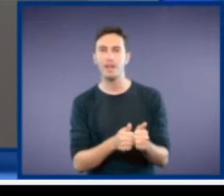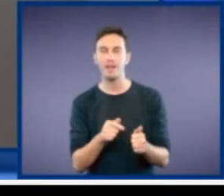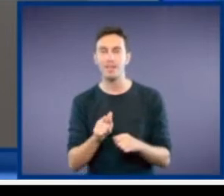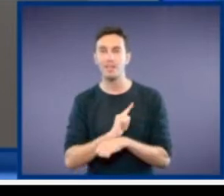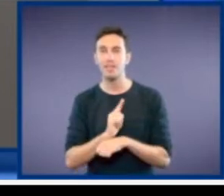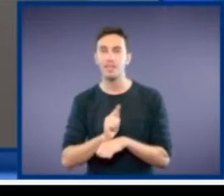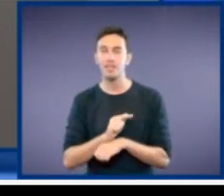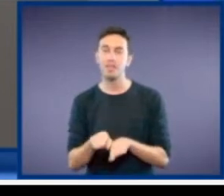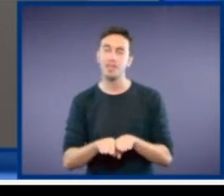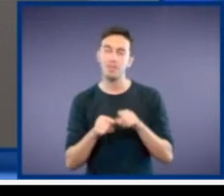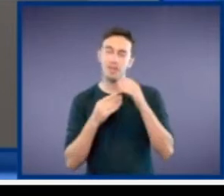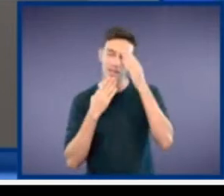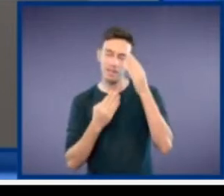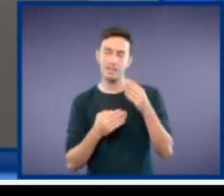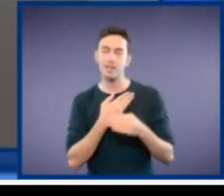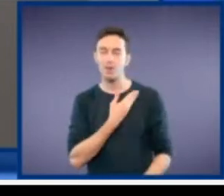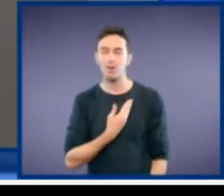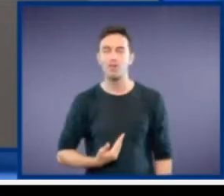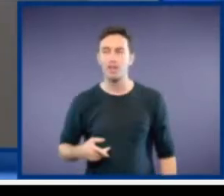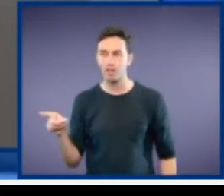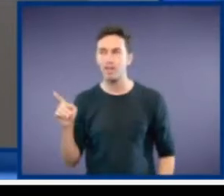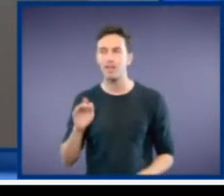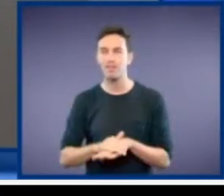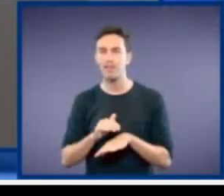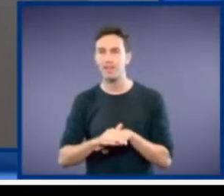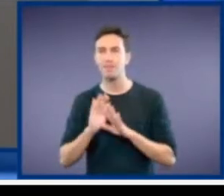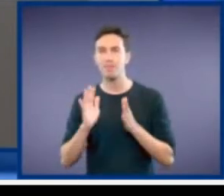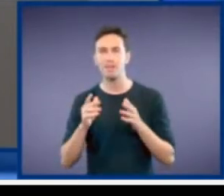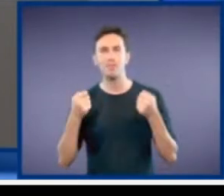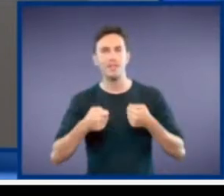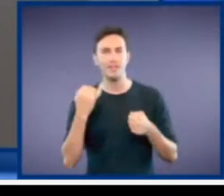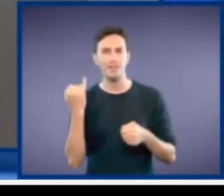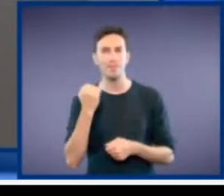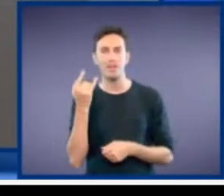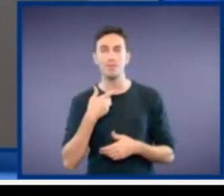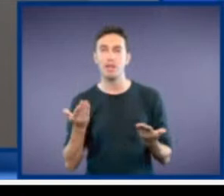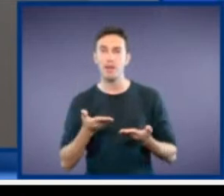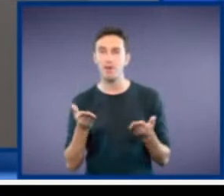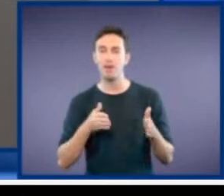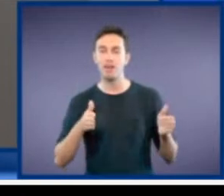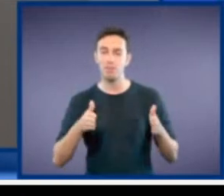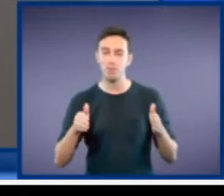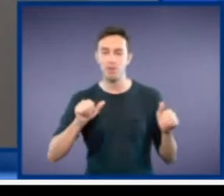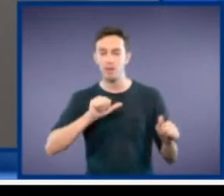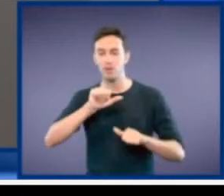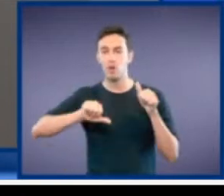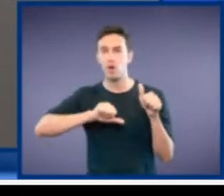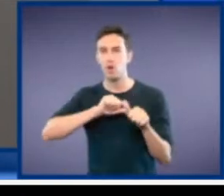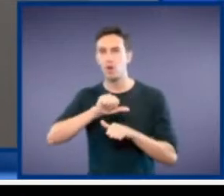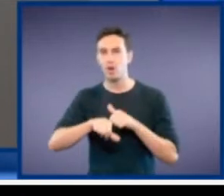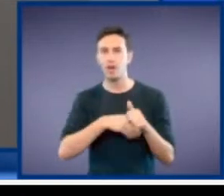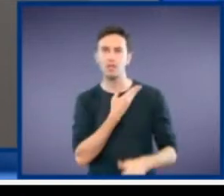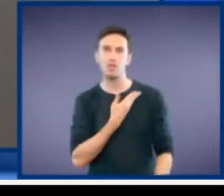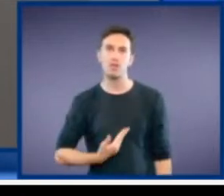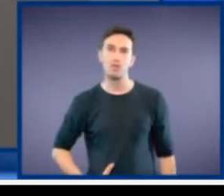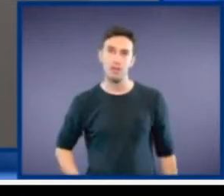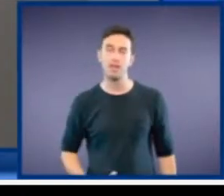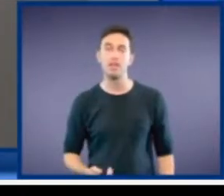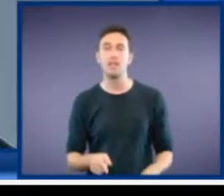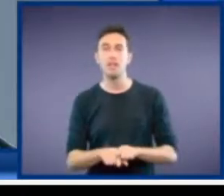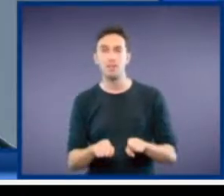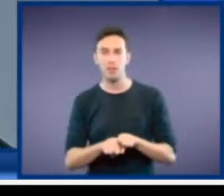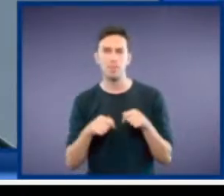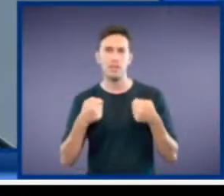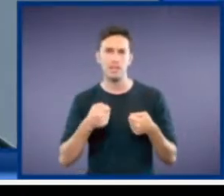Agradecimento o governador fez, mas é importante fazer. Estamos numa fase de transição, passando os nossos trabalhos para aqueles que chegam, e é muito importante que se entendam